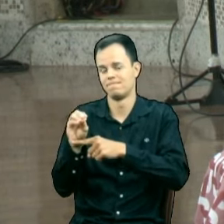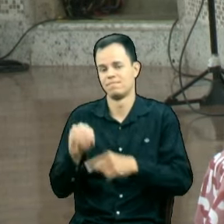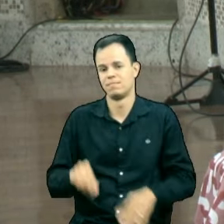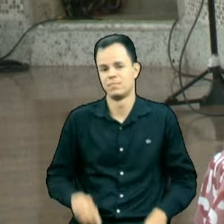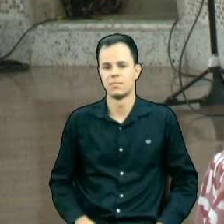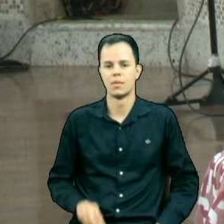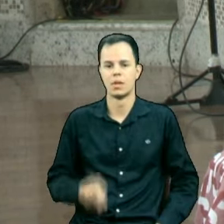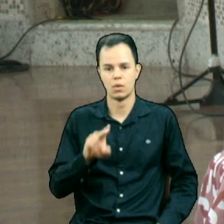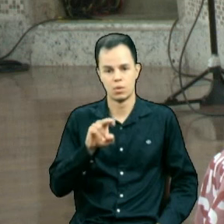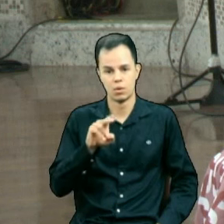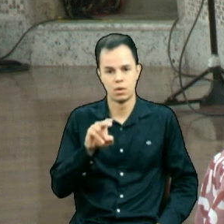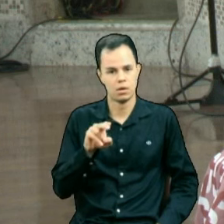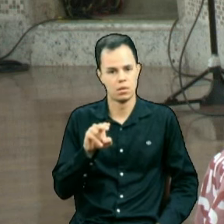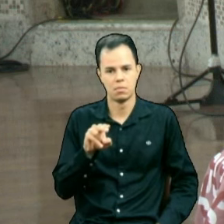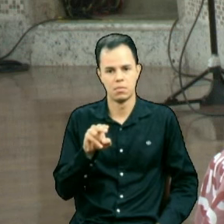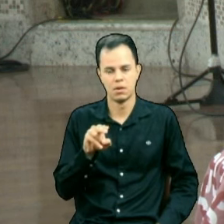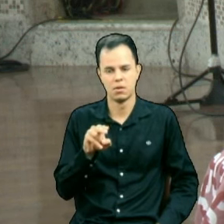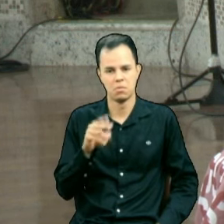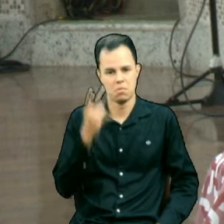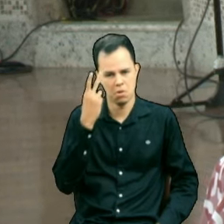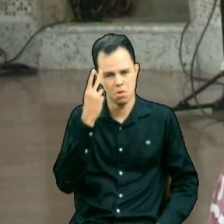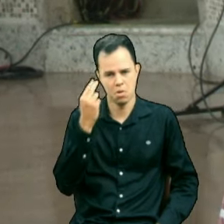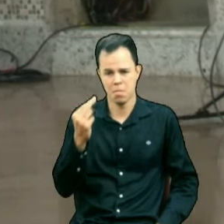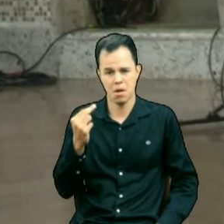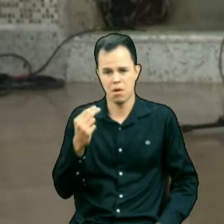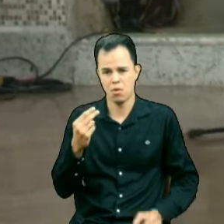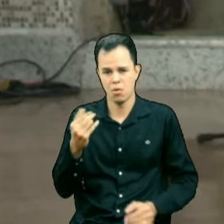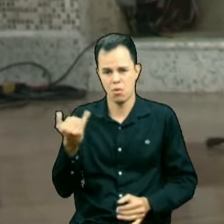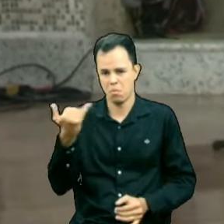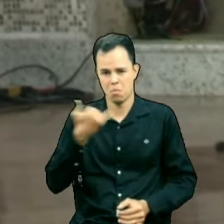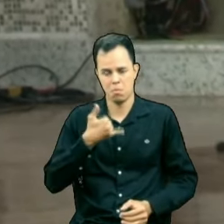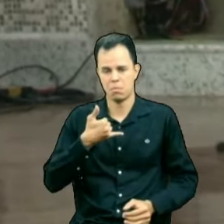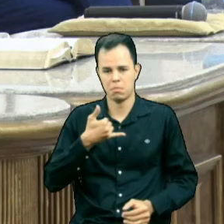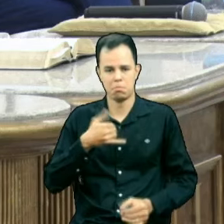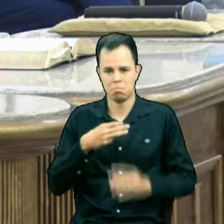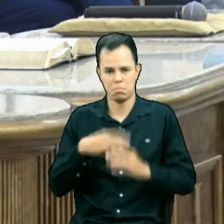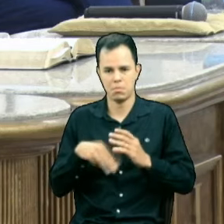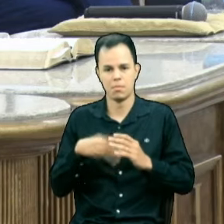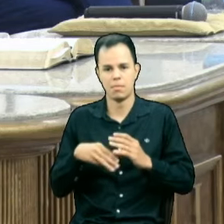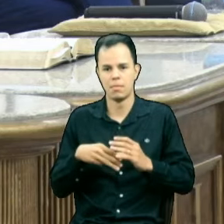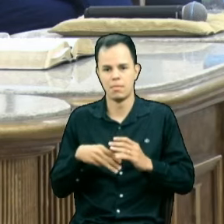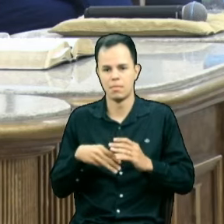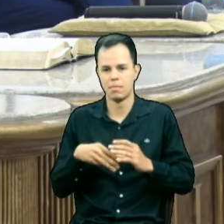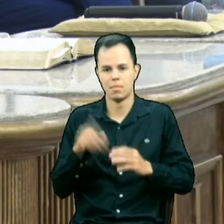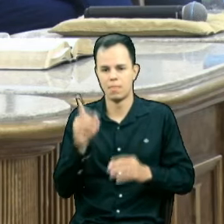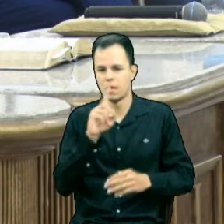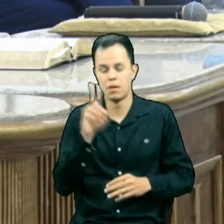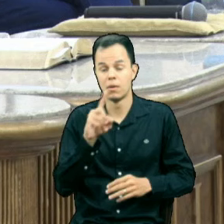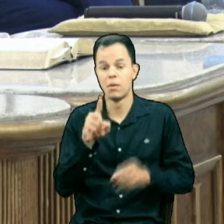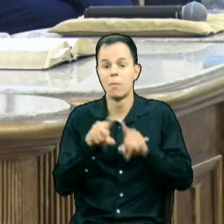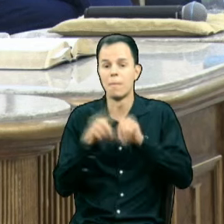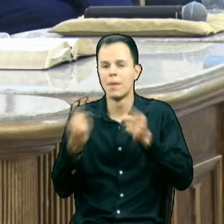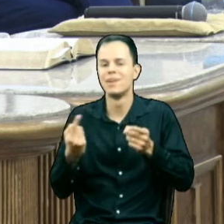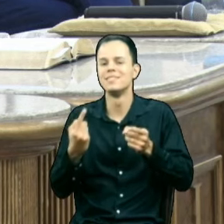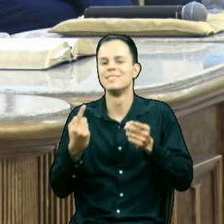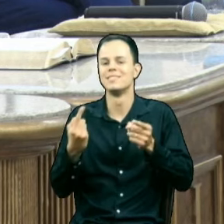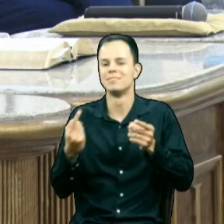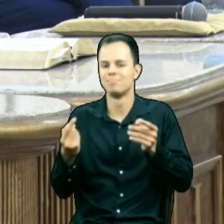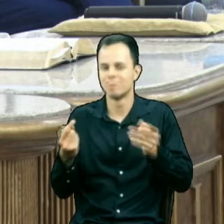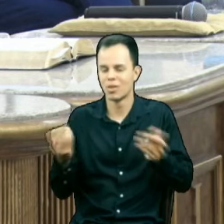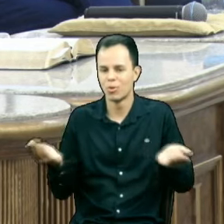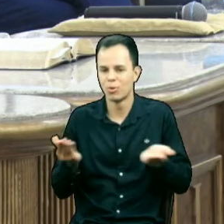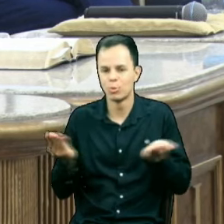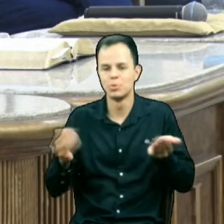o teu irmão mora com algum falar comigo nem nada né é mas até hoje eu tô calmo a